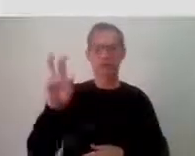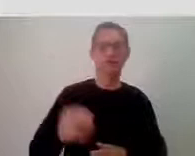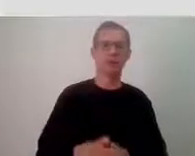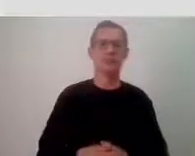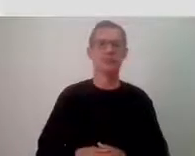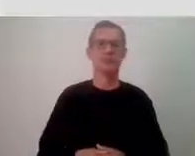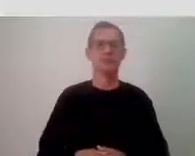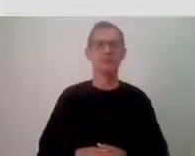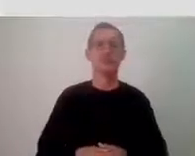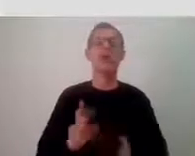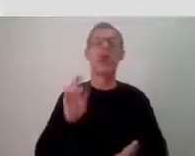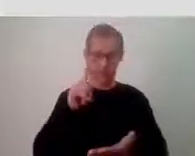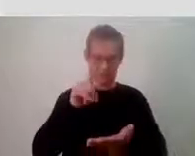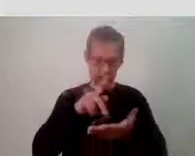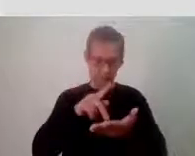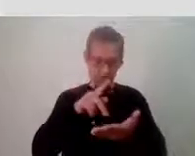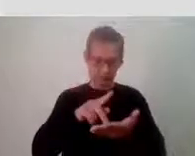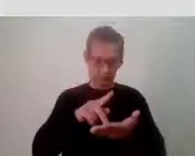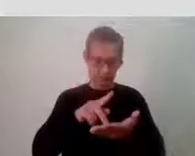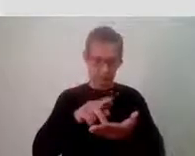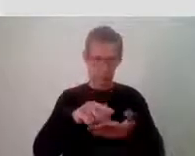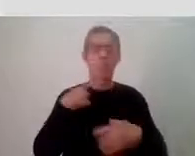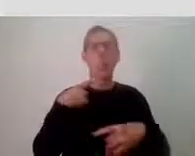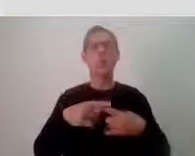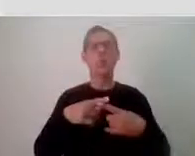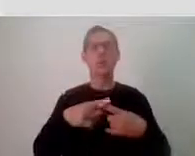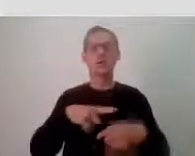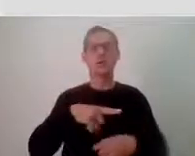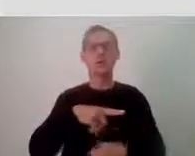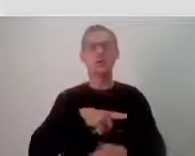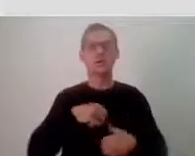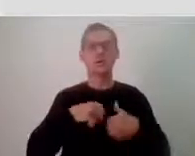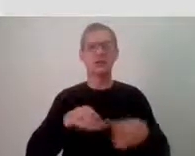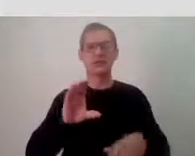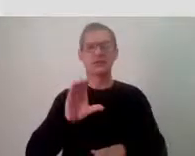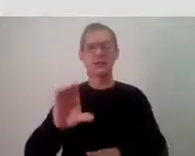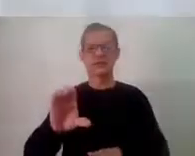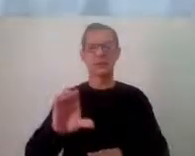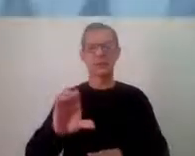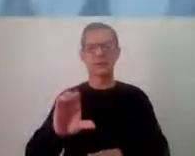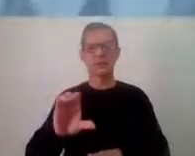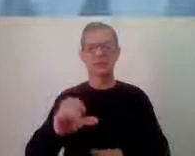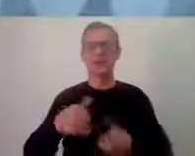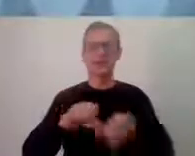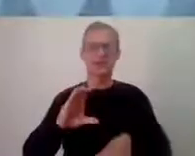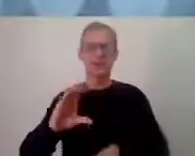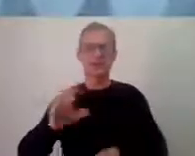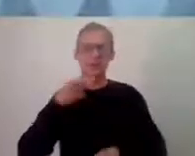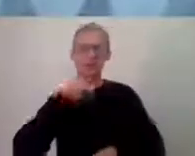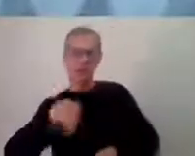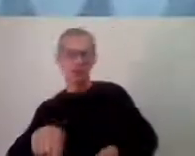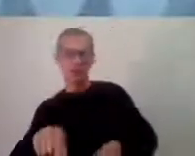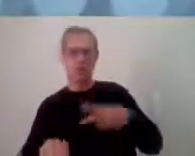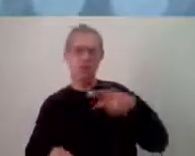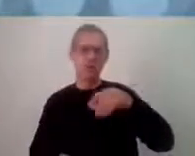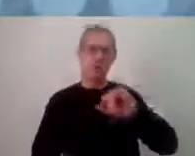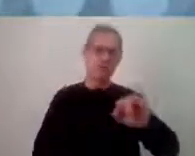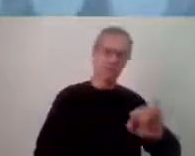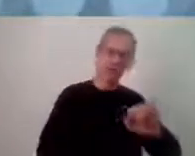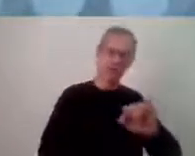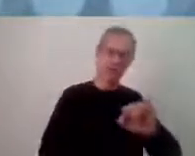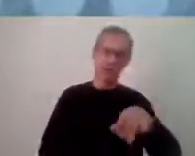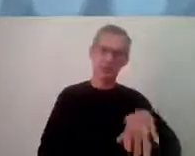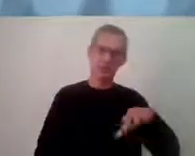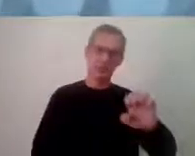valor real. Por isso que tem aquele c. Então, aquele c ali, ele pode ser 1000, π, e, que